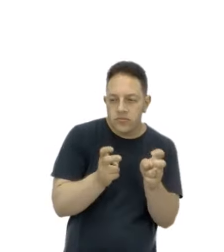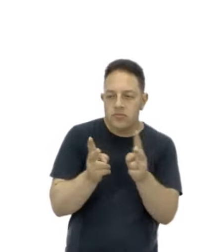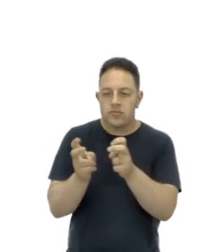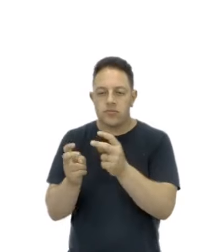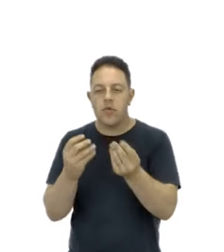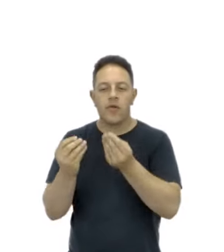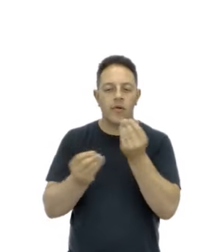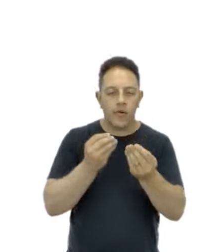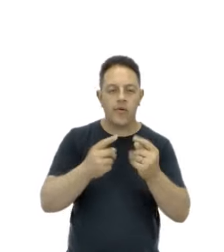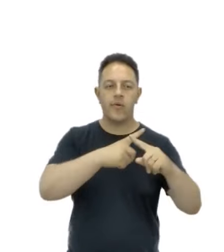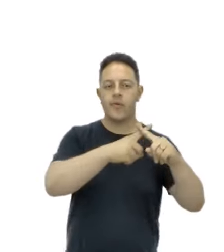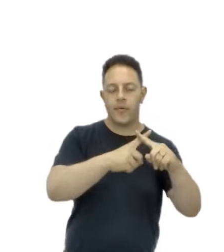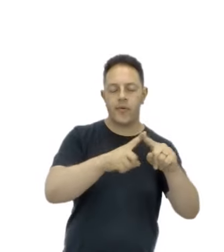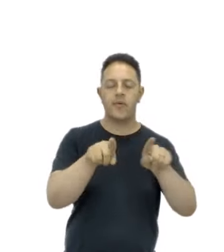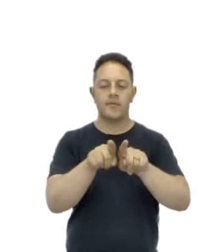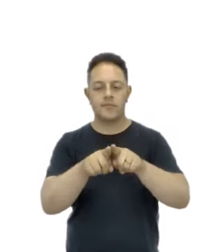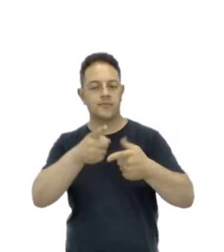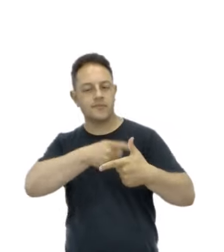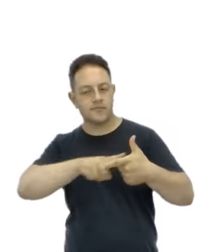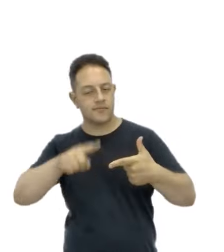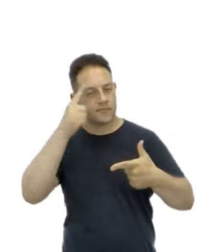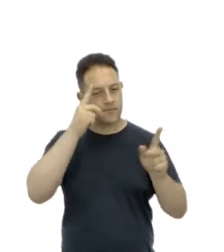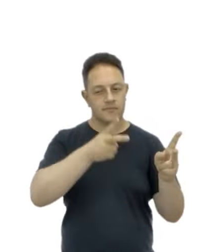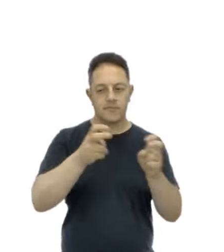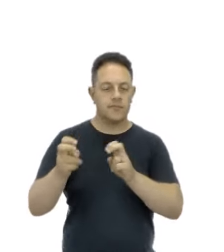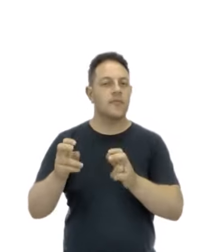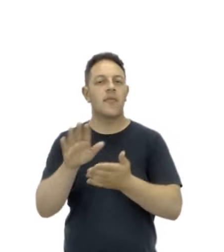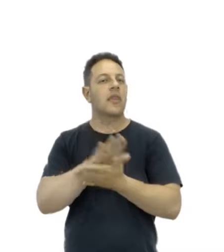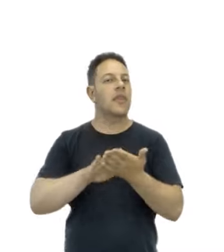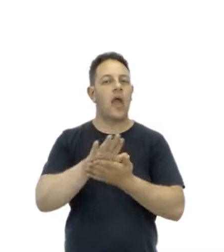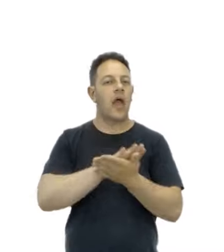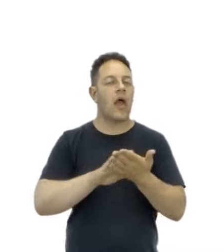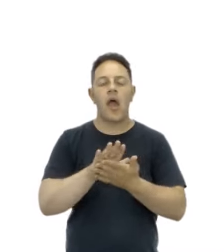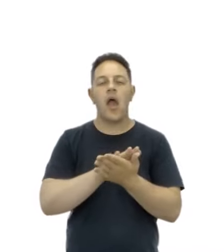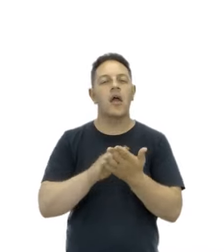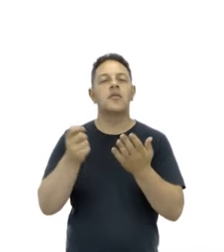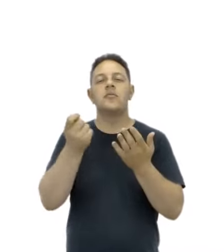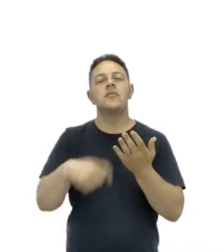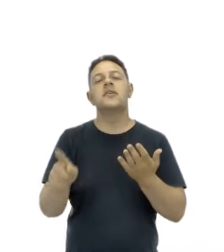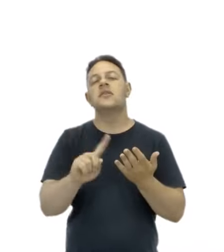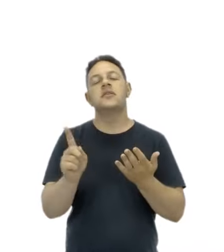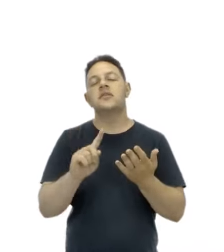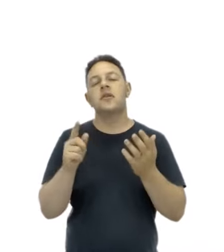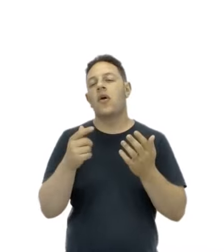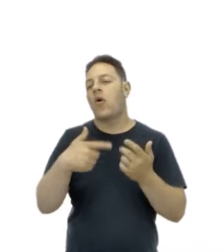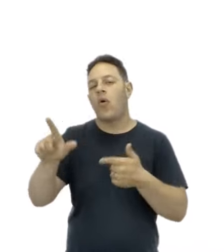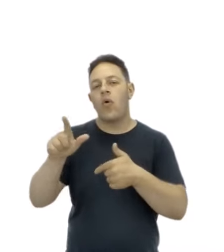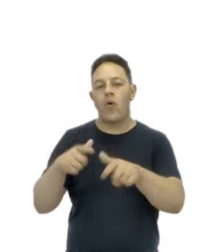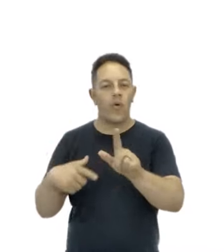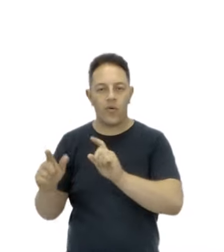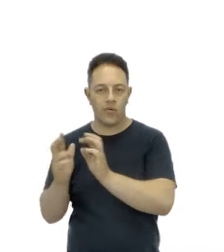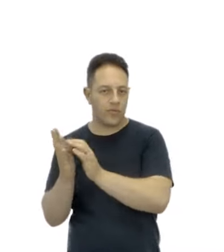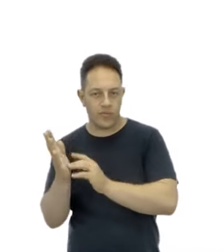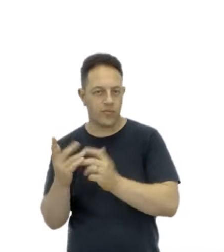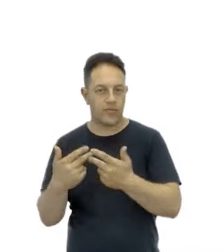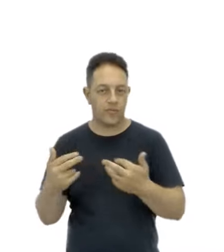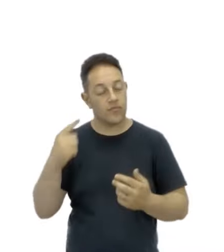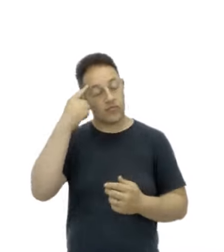ideias da multiplicação e da divisão, sem que façam uso de qualquer operação, por isso de